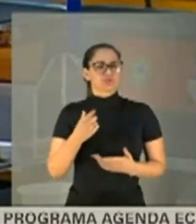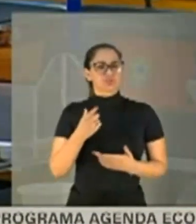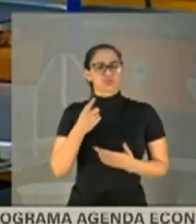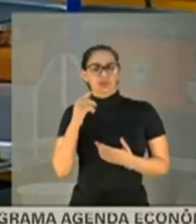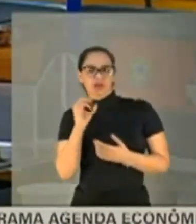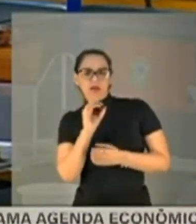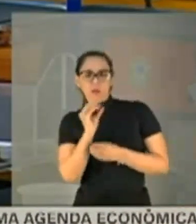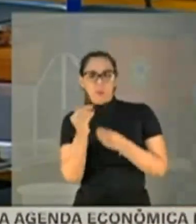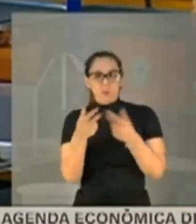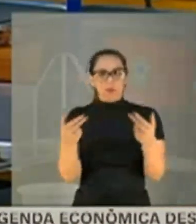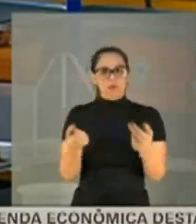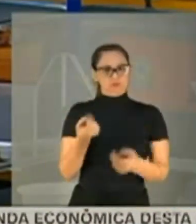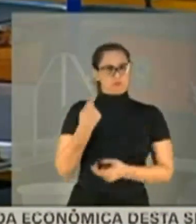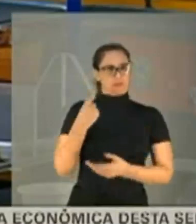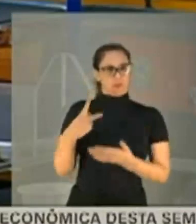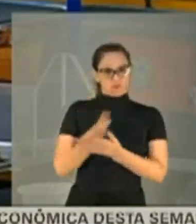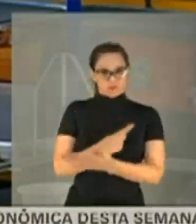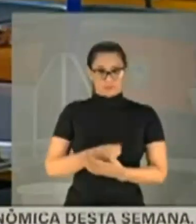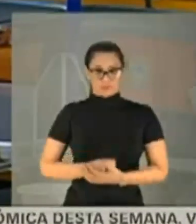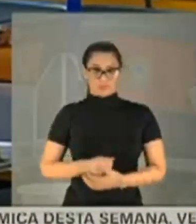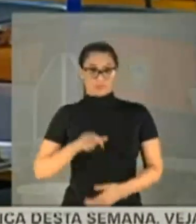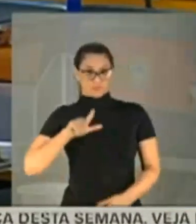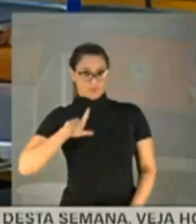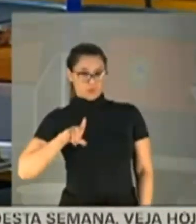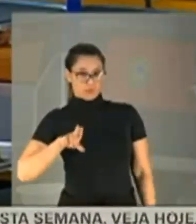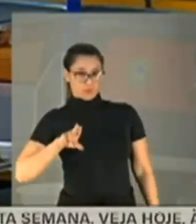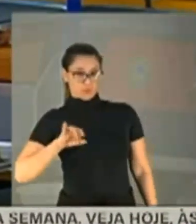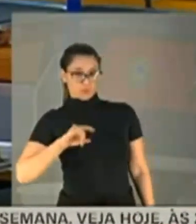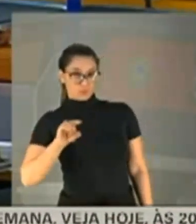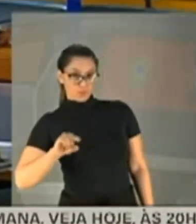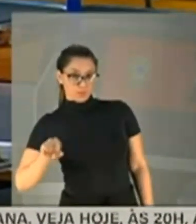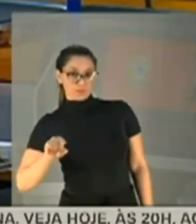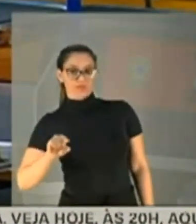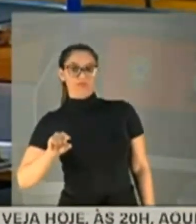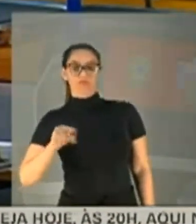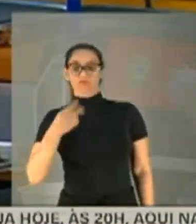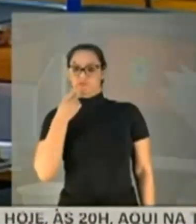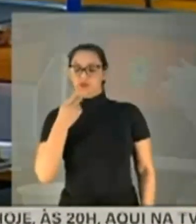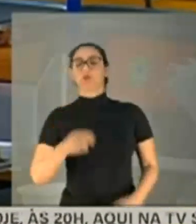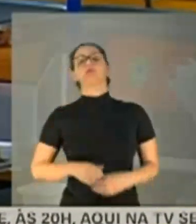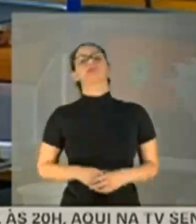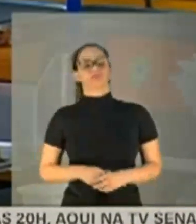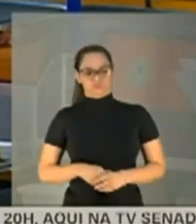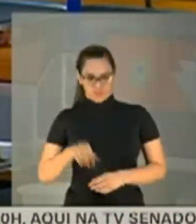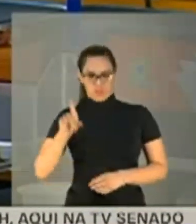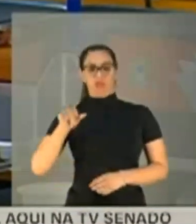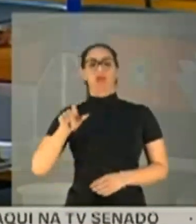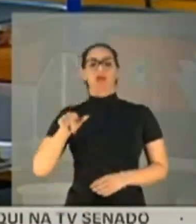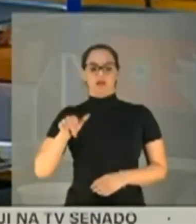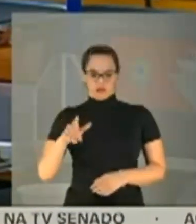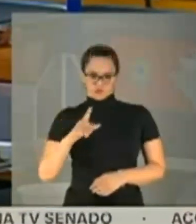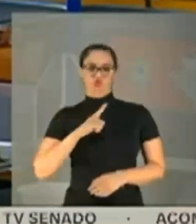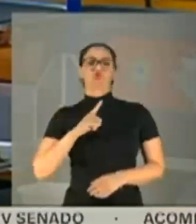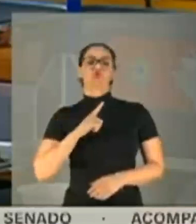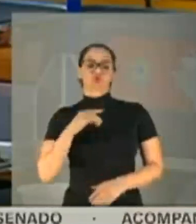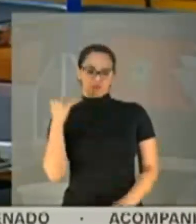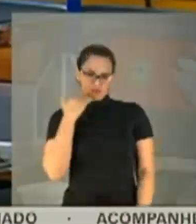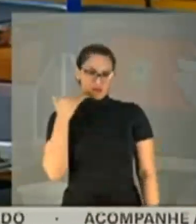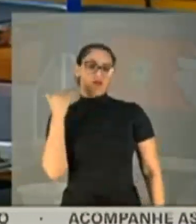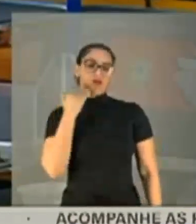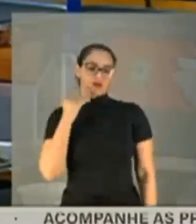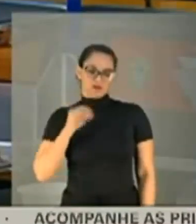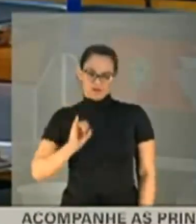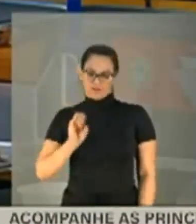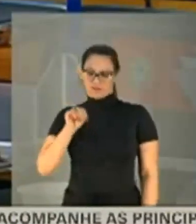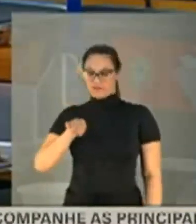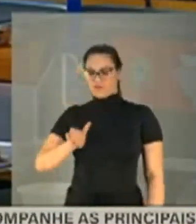isso? Aí o senhor Luiz Ricardo Miranda diz o seguinte: tinha falhas na